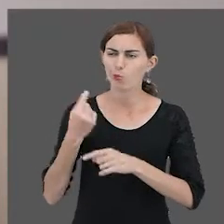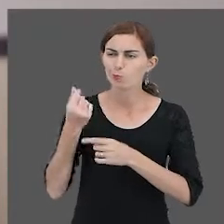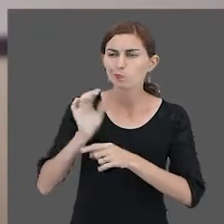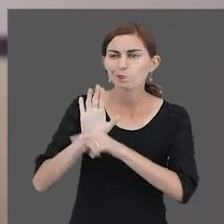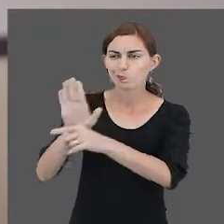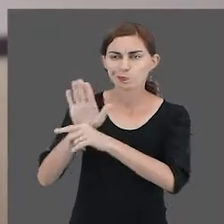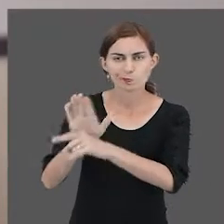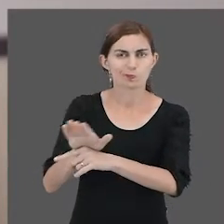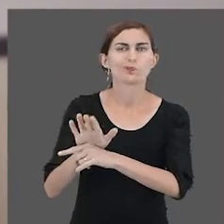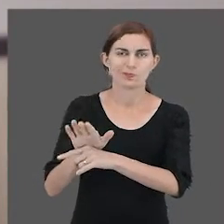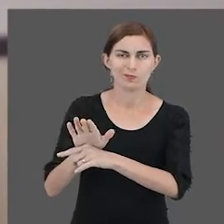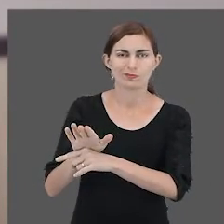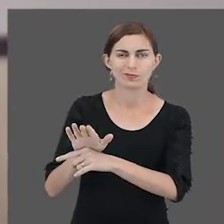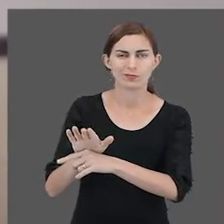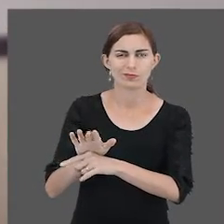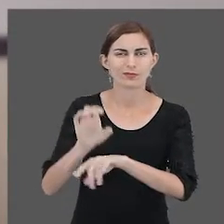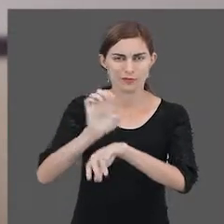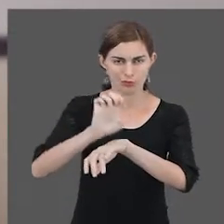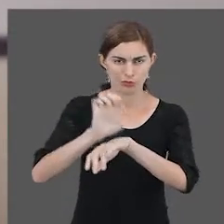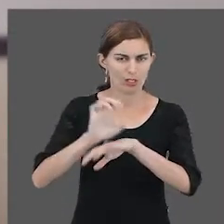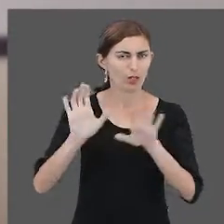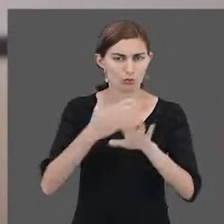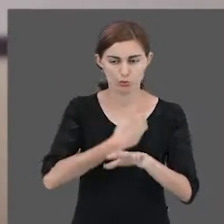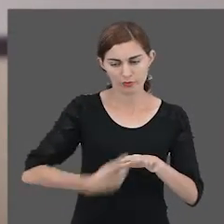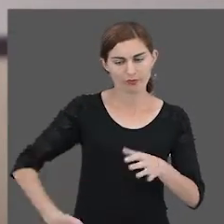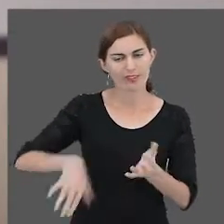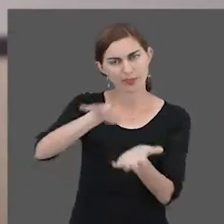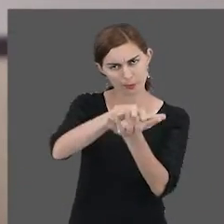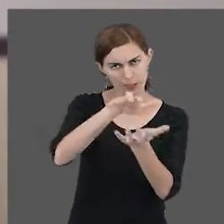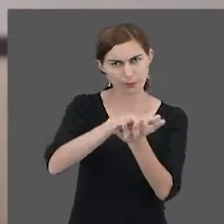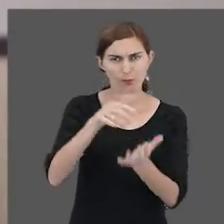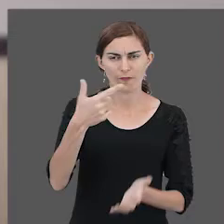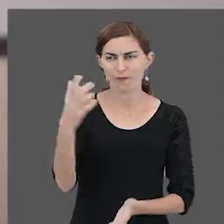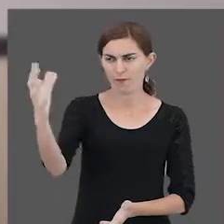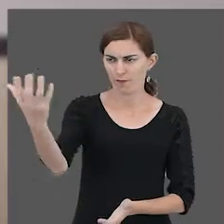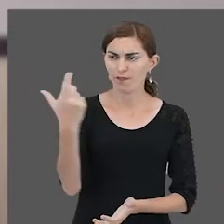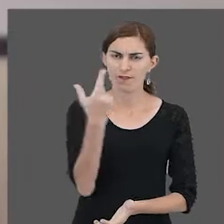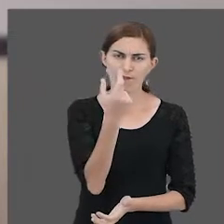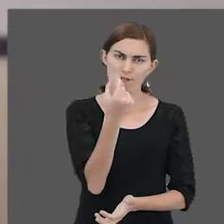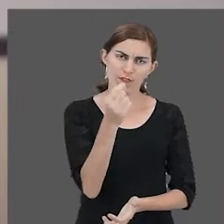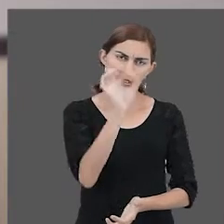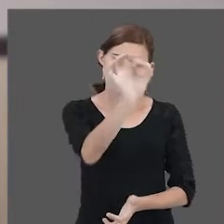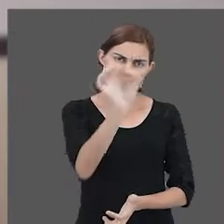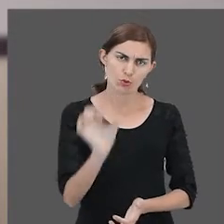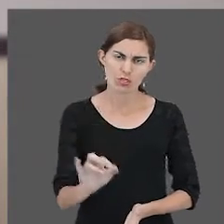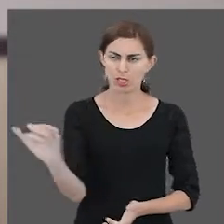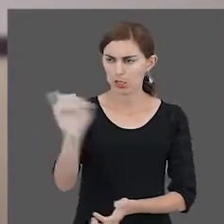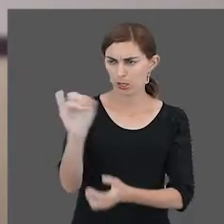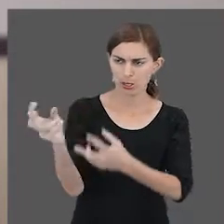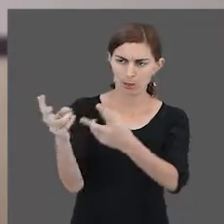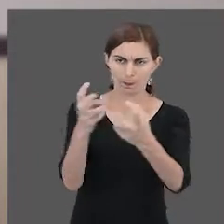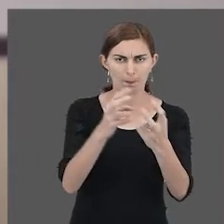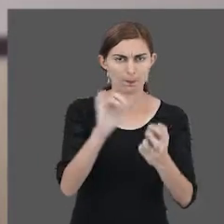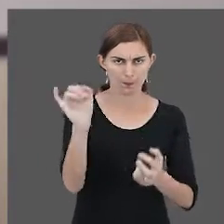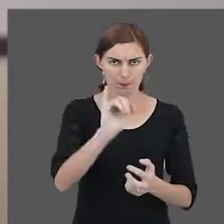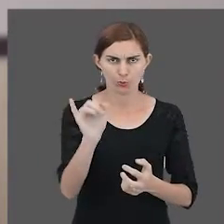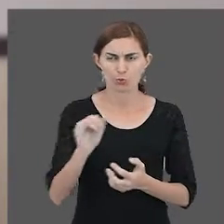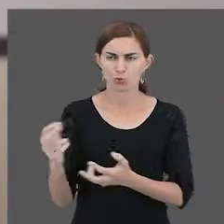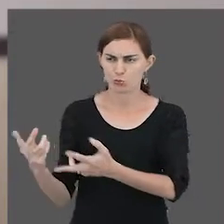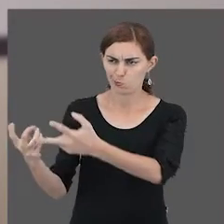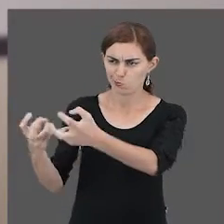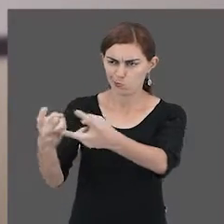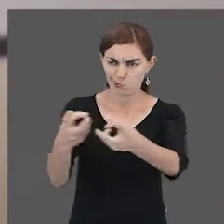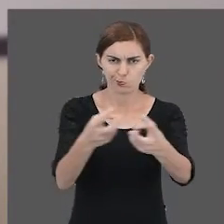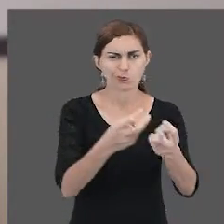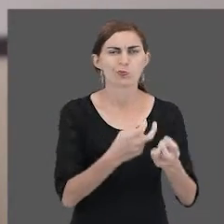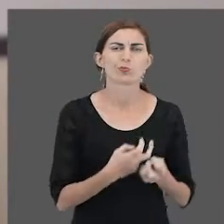contribuo para o fundo, eu estado, governo de Pernambuco. Eu vou pegar 20% dos meus principais impostos, que está lá na apostila quais são os